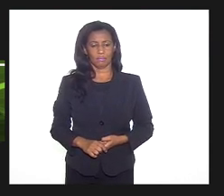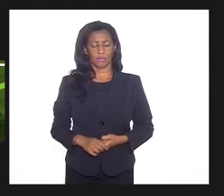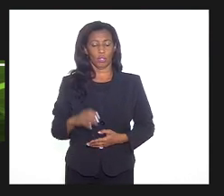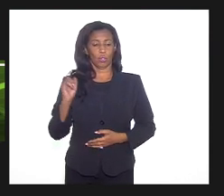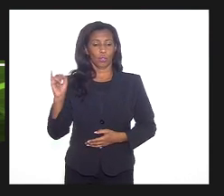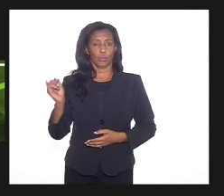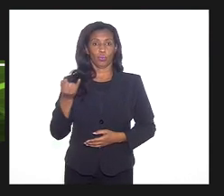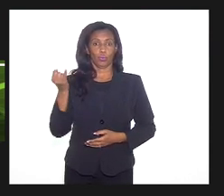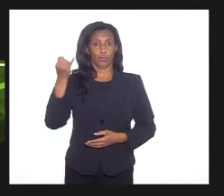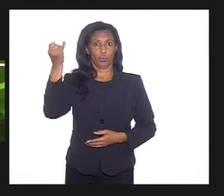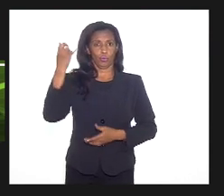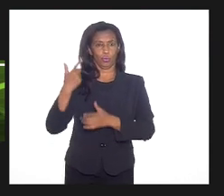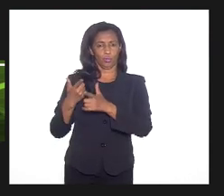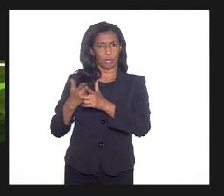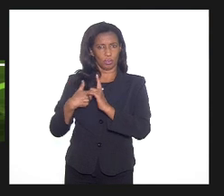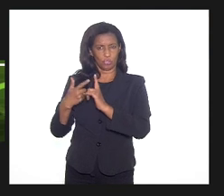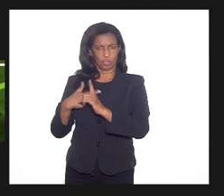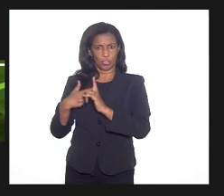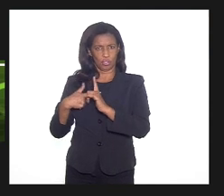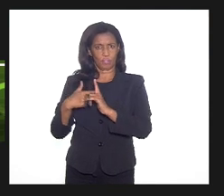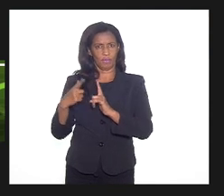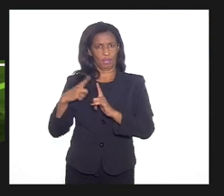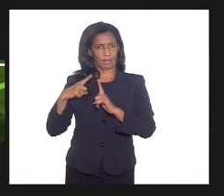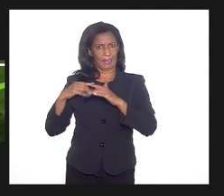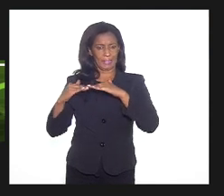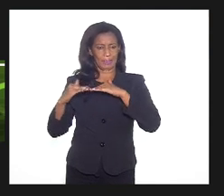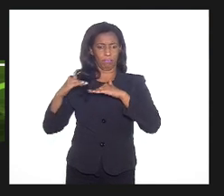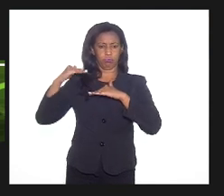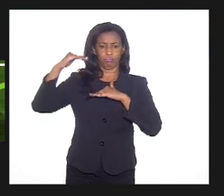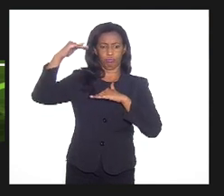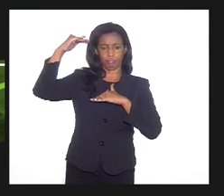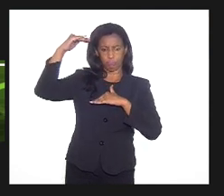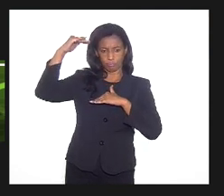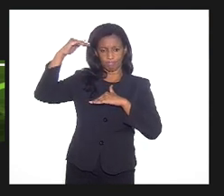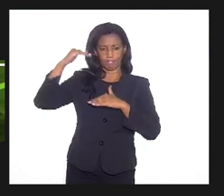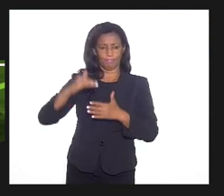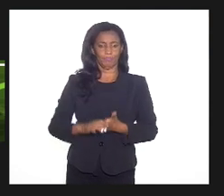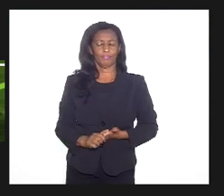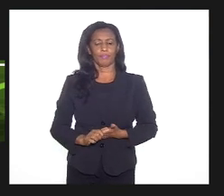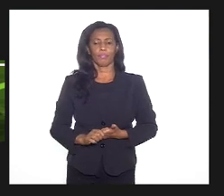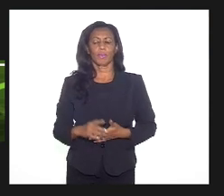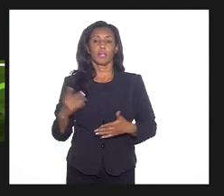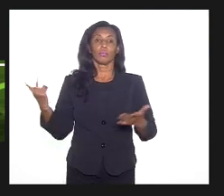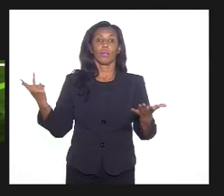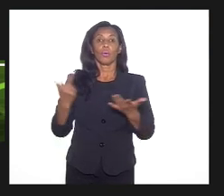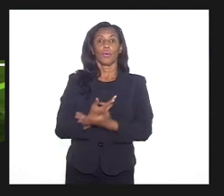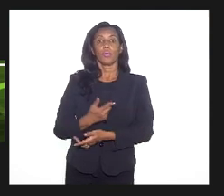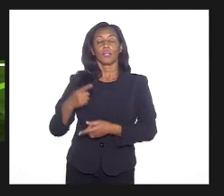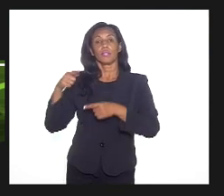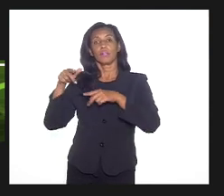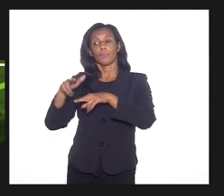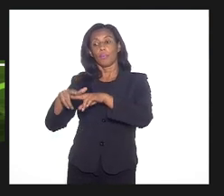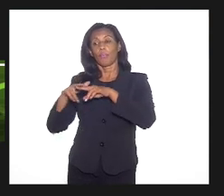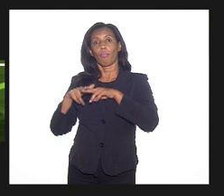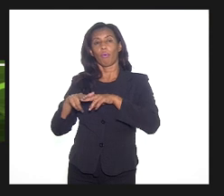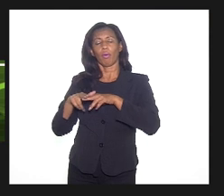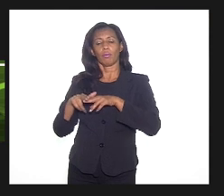juros da dívida, a gente tem um crescimento, isso é em virtude do...